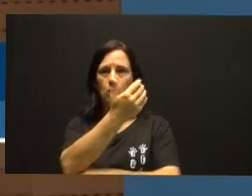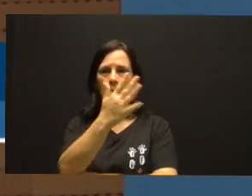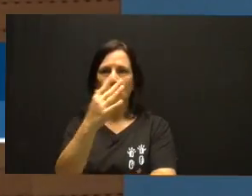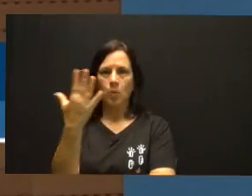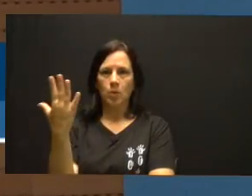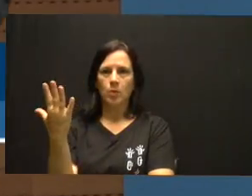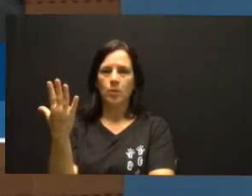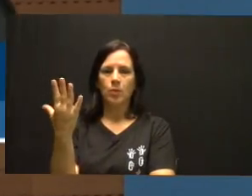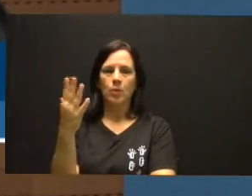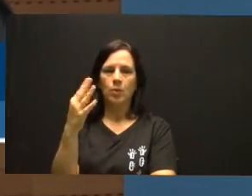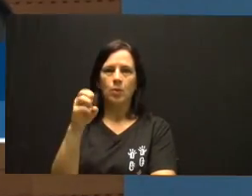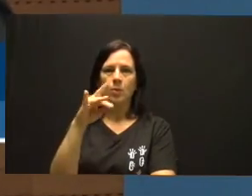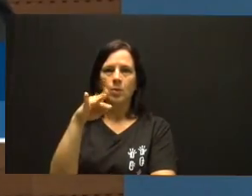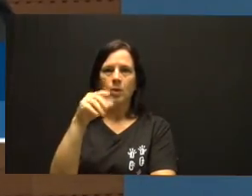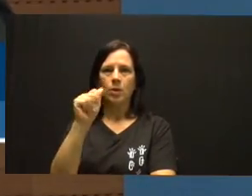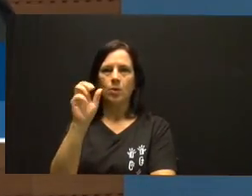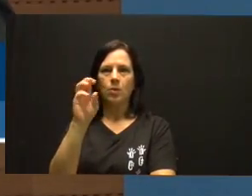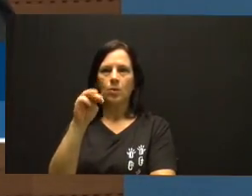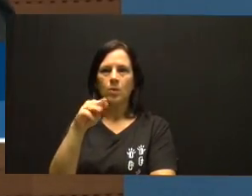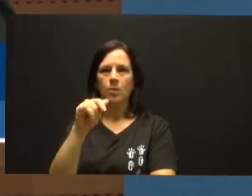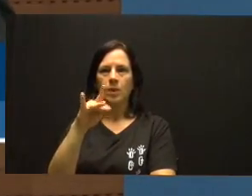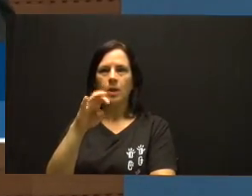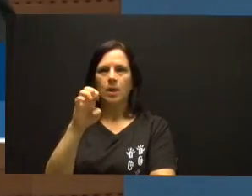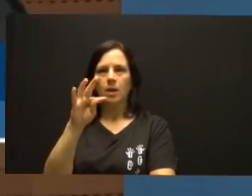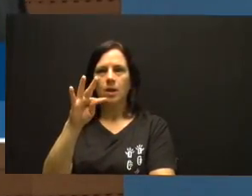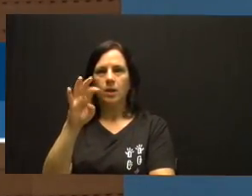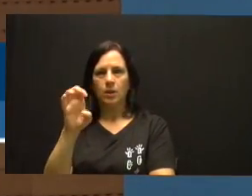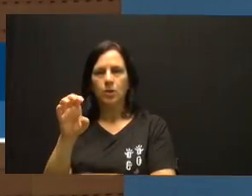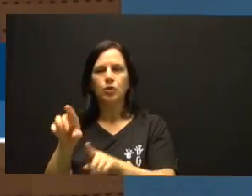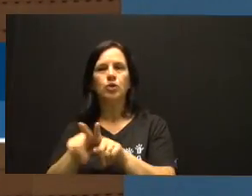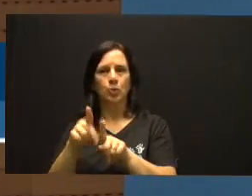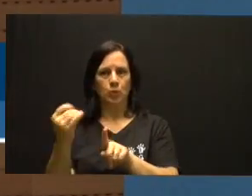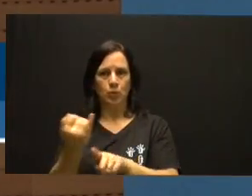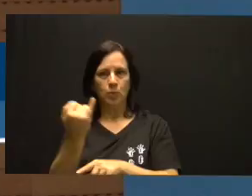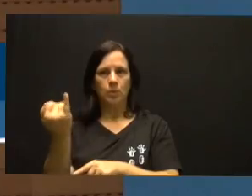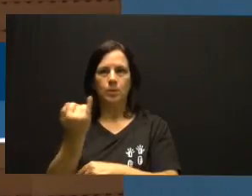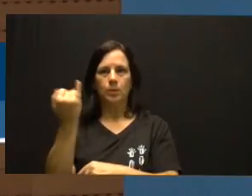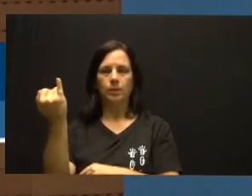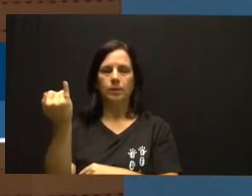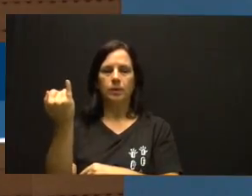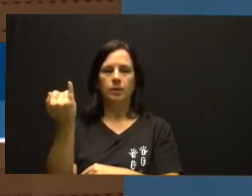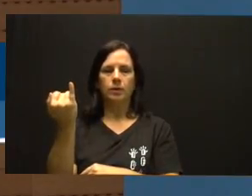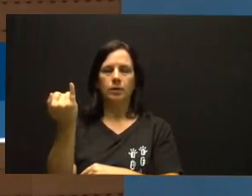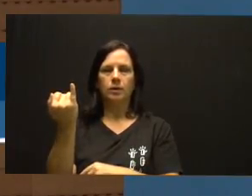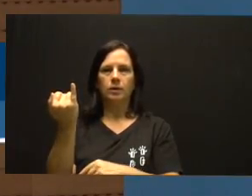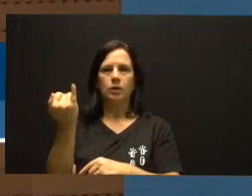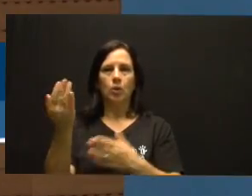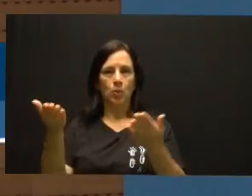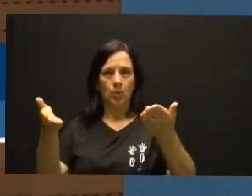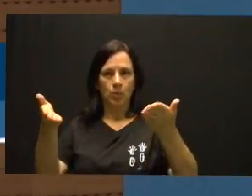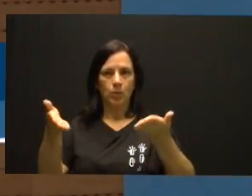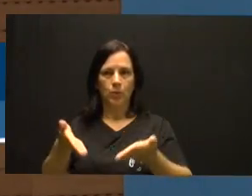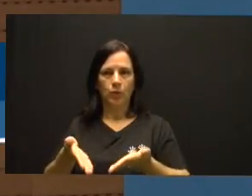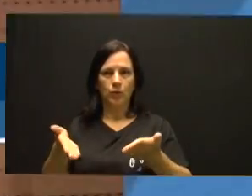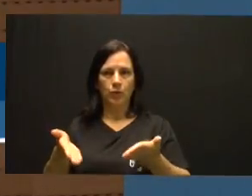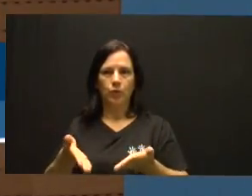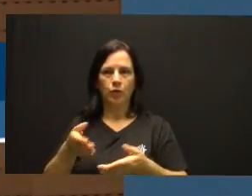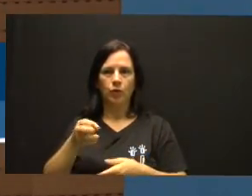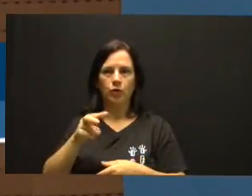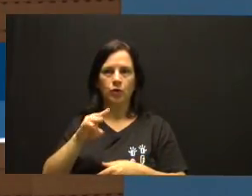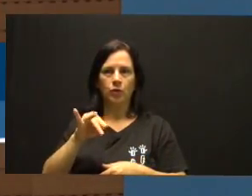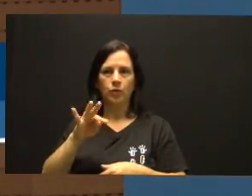até a questão hoje do requerimento de Vossa Excelência, que é muito importante, se o meio ambiente hoje ele é